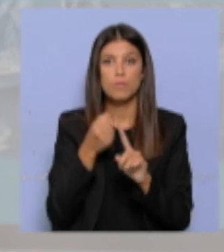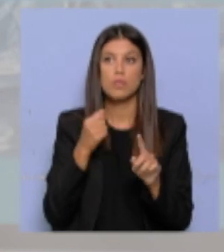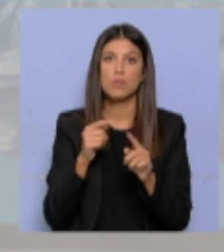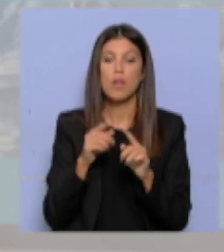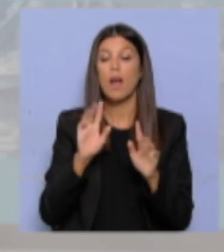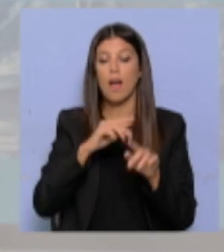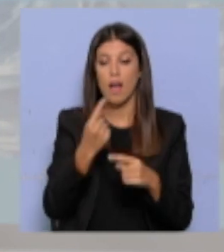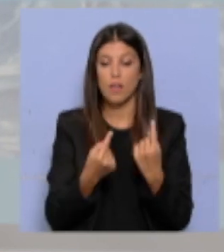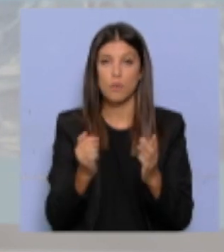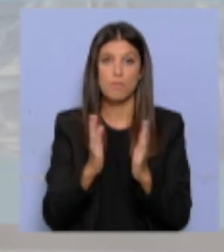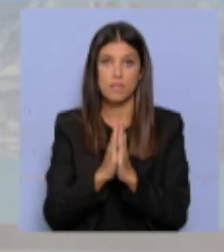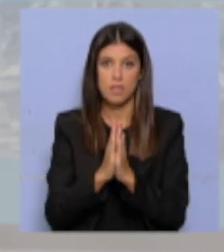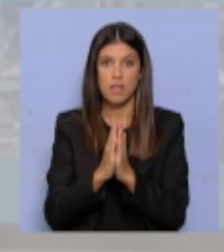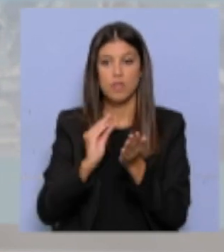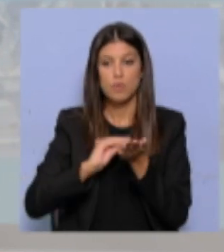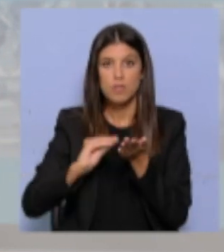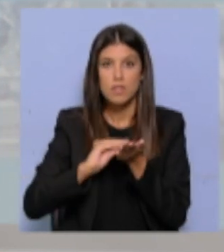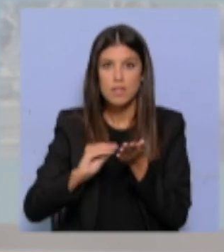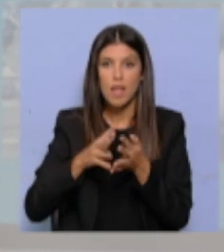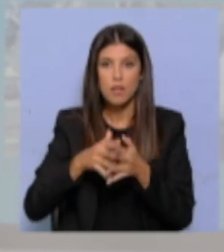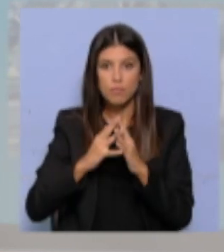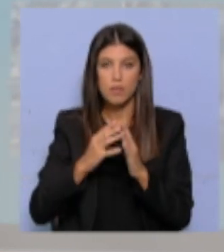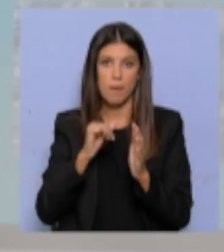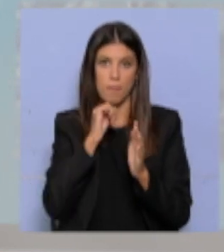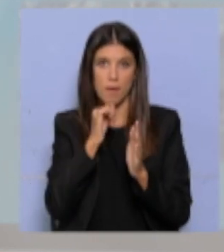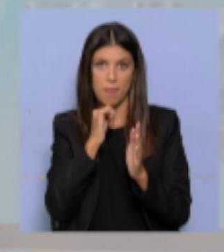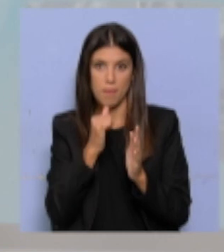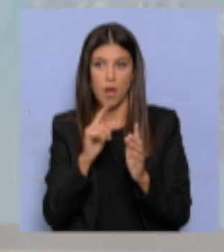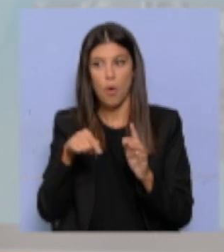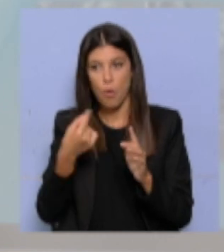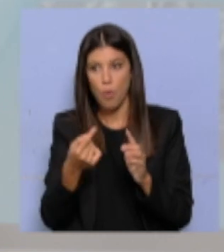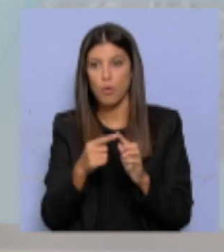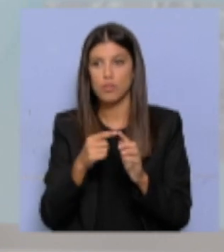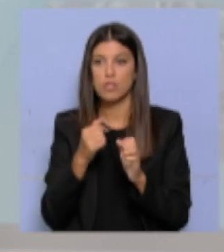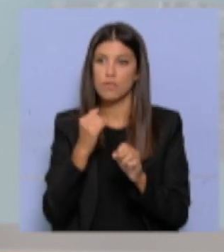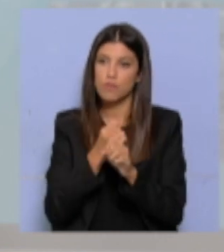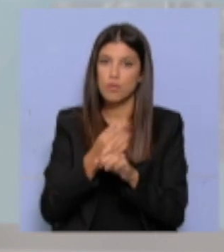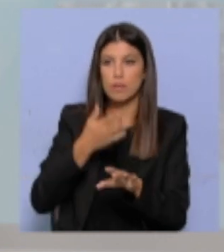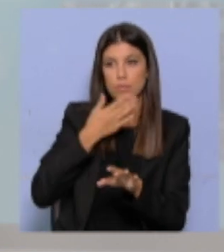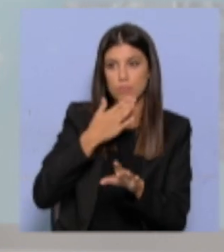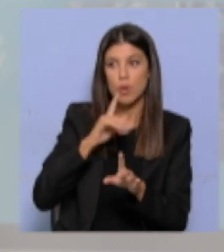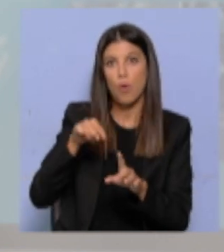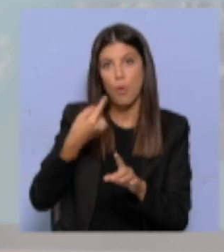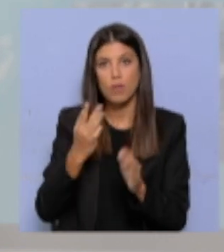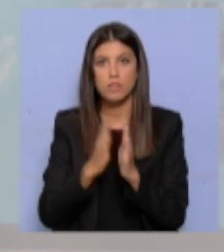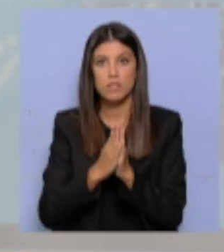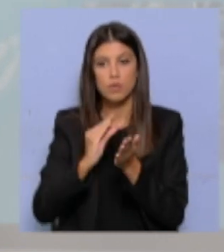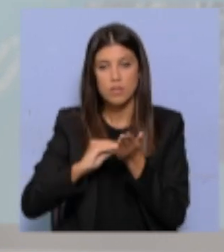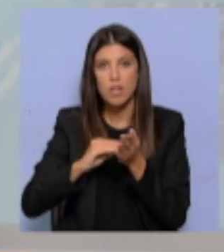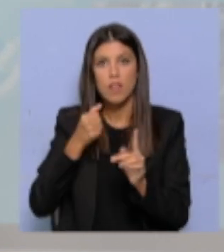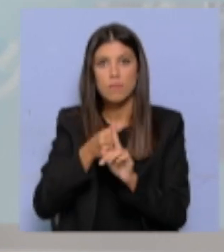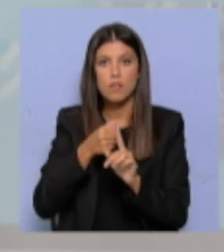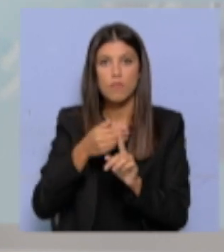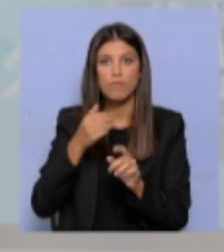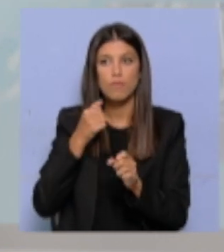constituído. Há outras onde está constituído e funciona mais ou menos, e há outras onde está constituído e funciona muito bem.